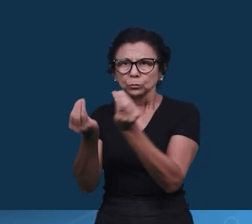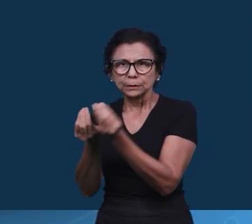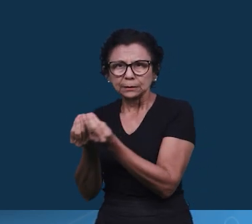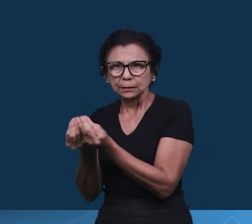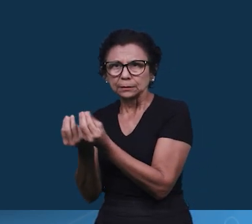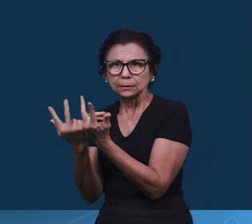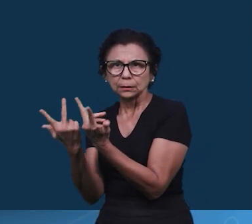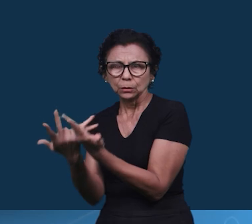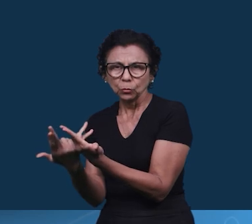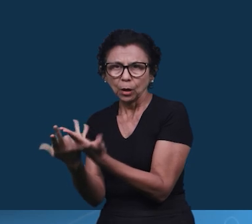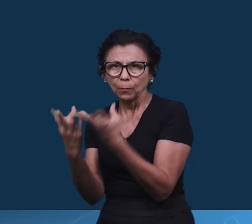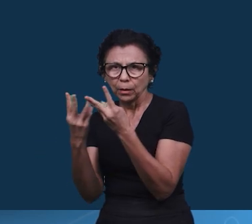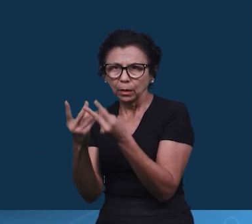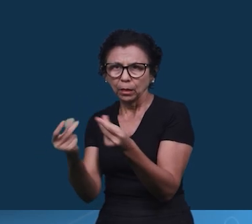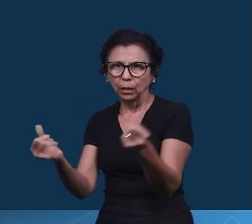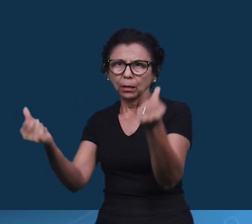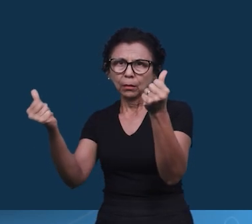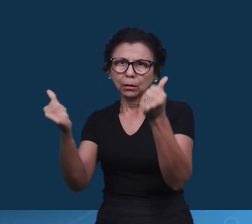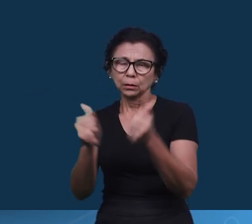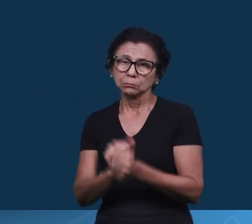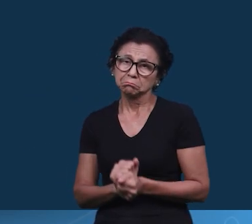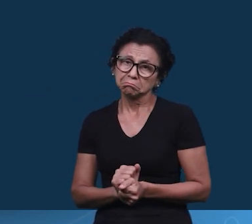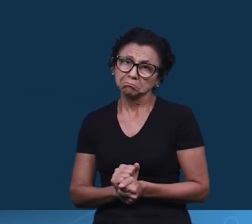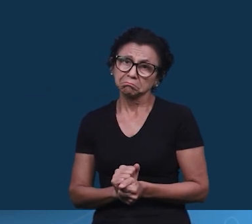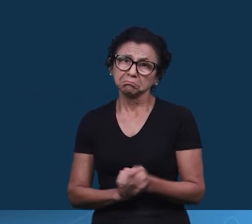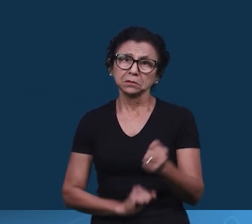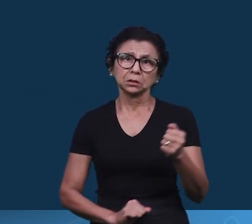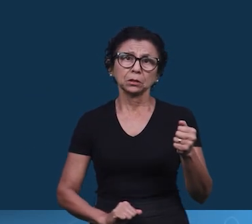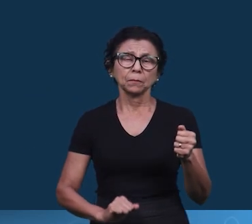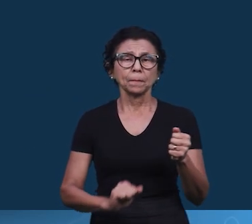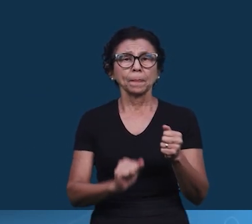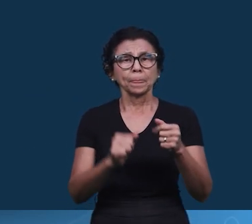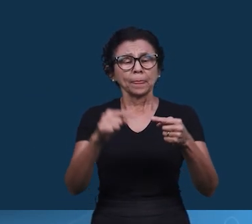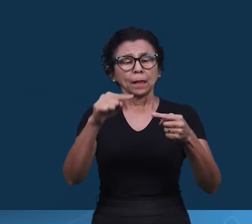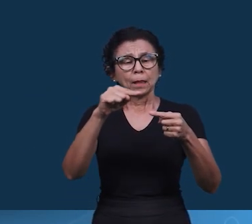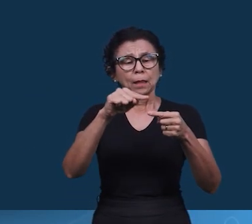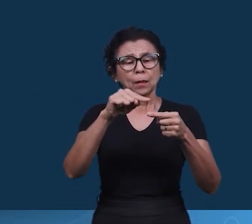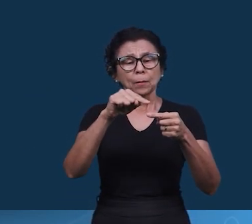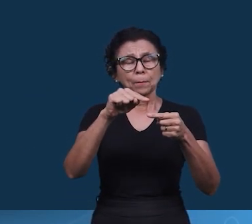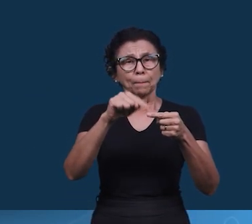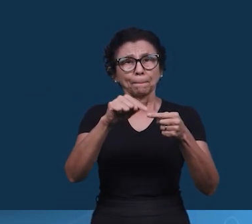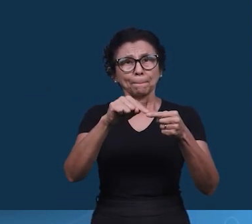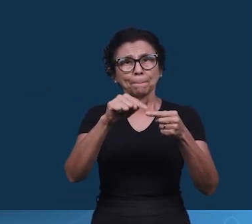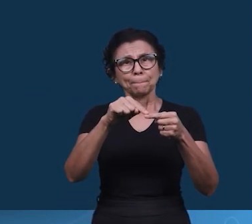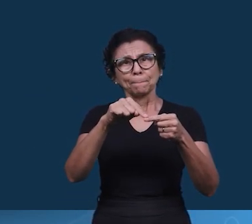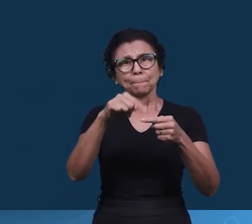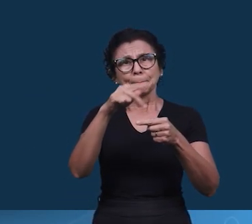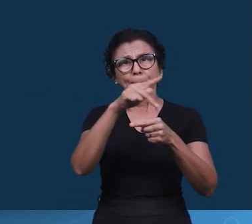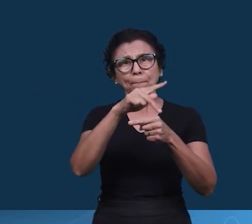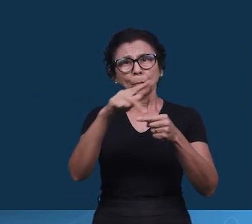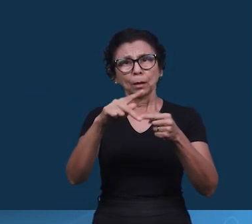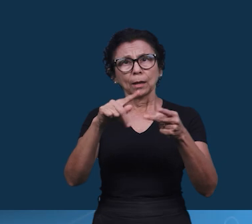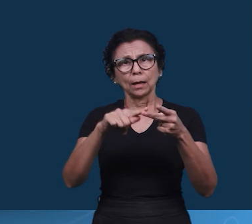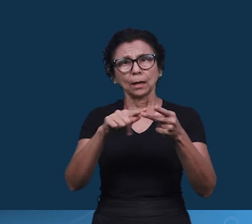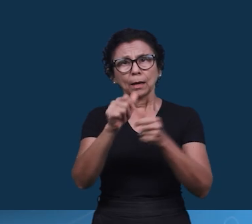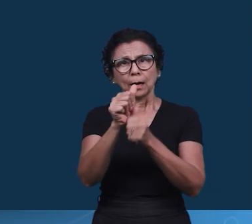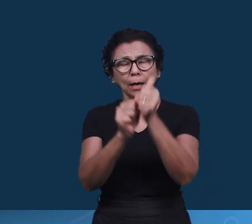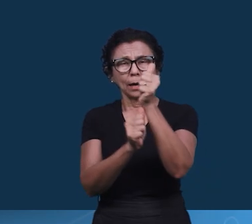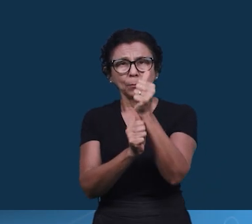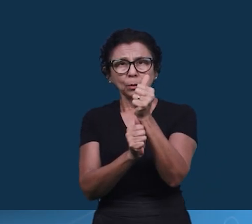polar. Então, apolar com apolar, polar com polar. Essa é a base